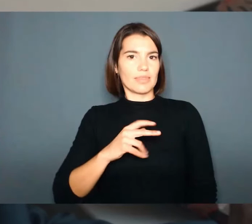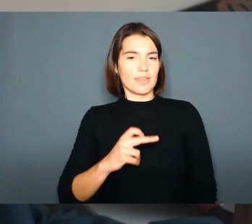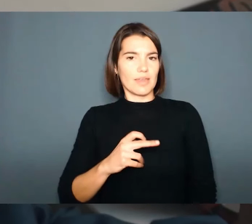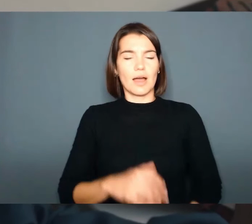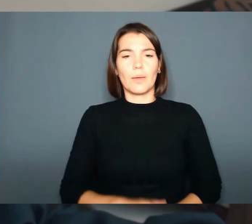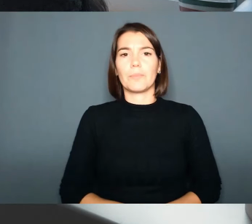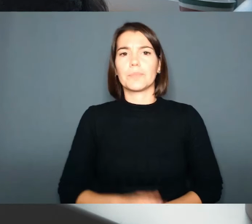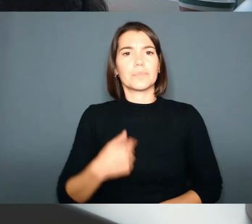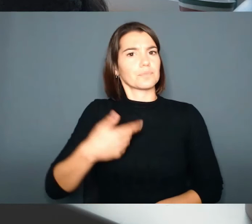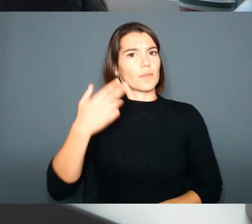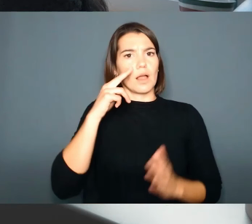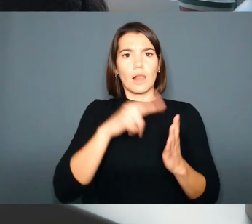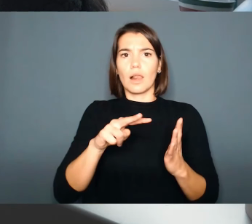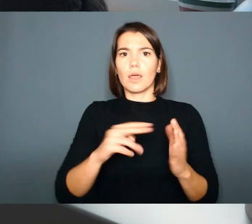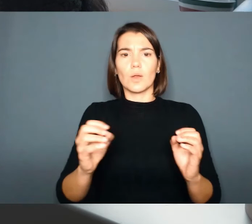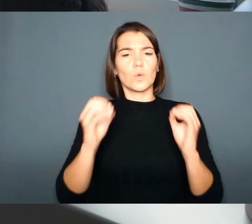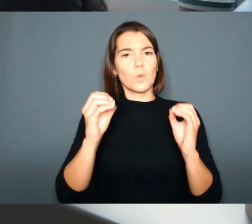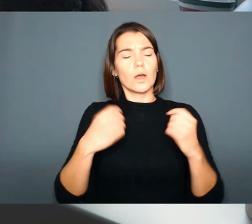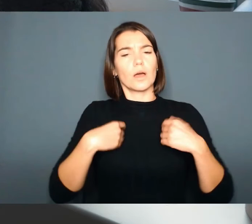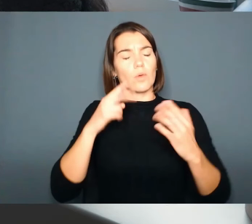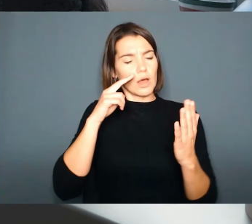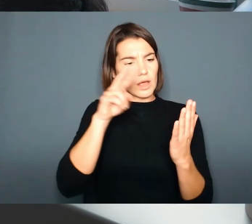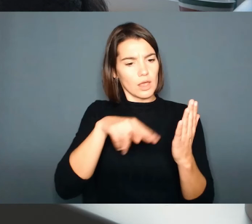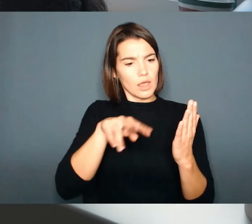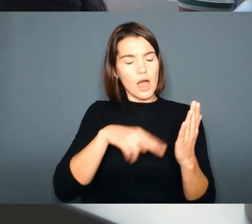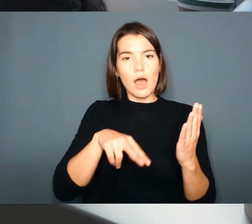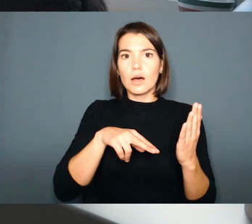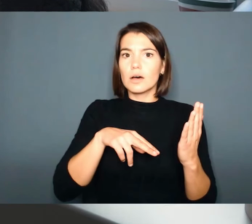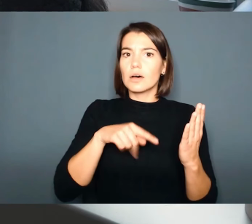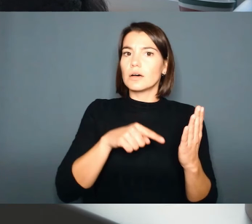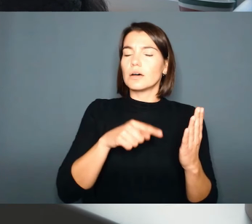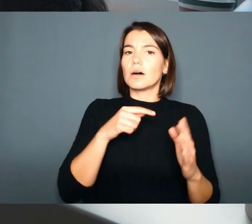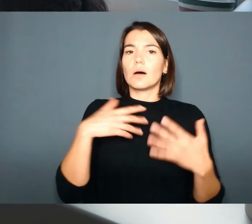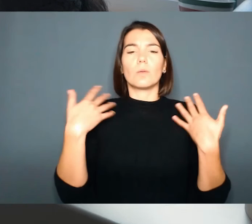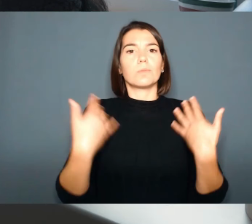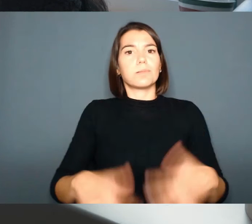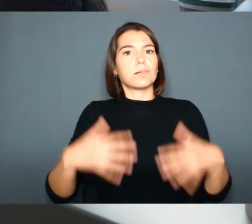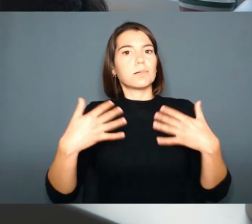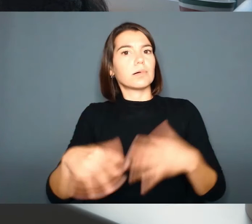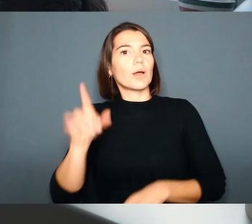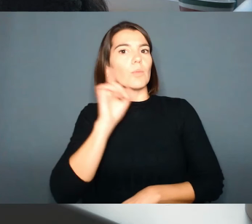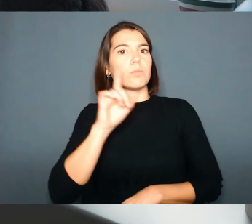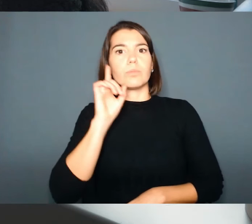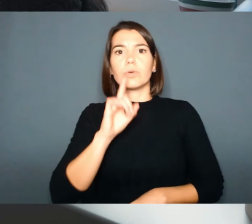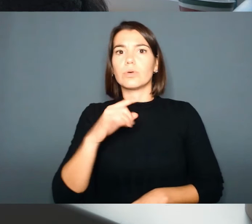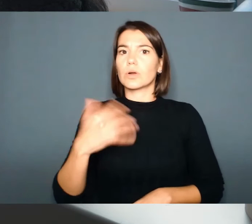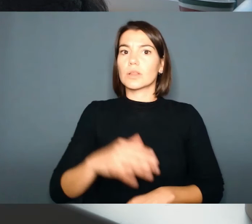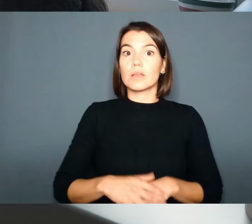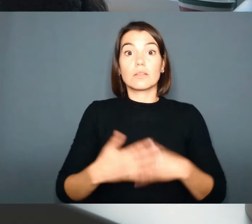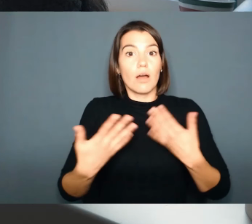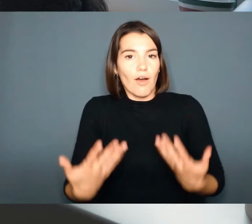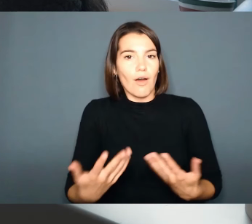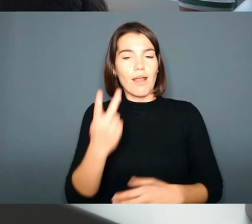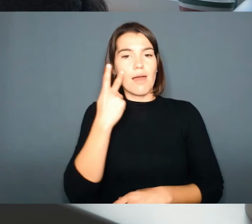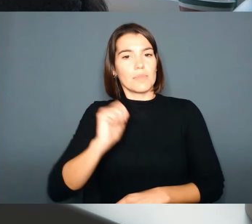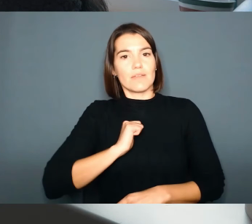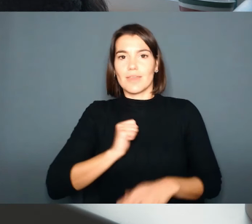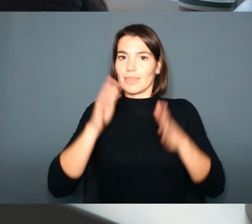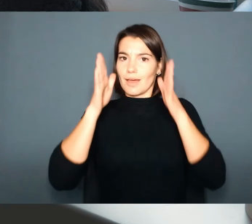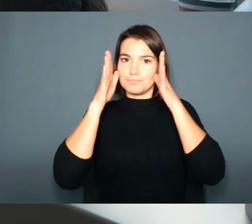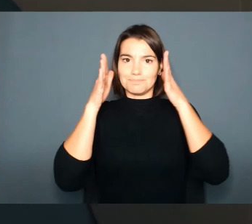encontrei, achei uma obra tão importante que para mim agora é o centro da